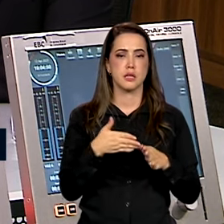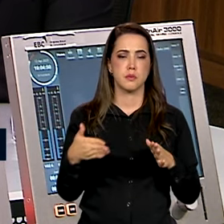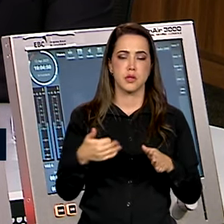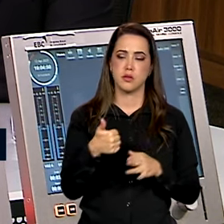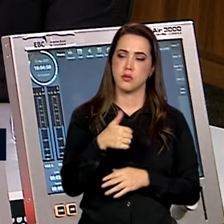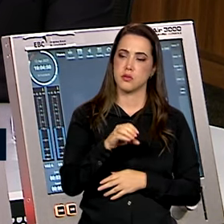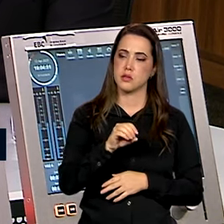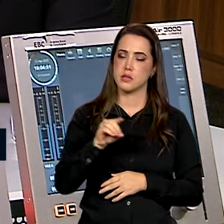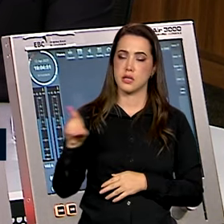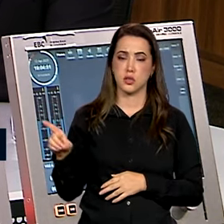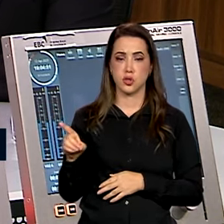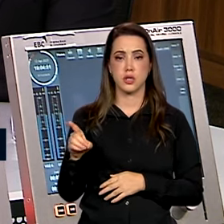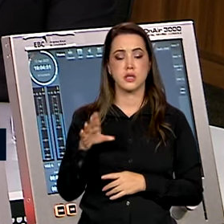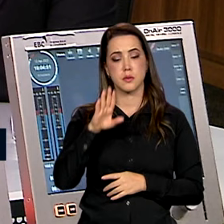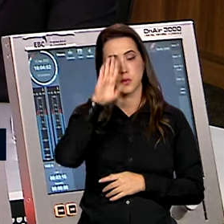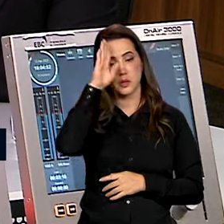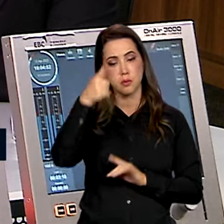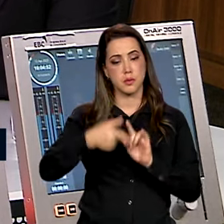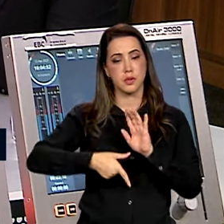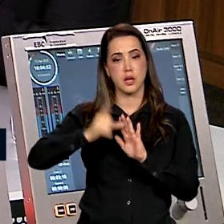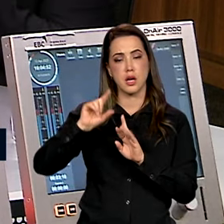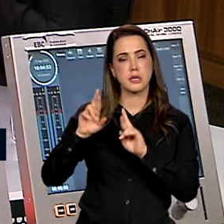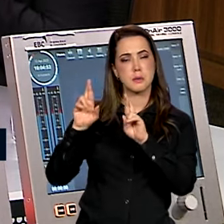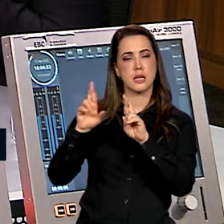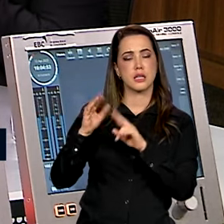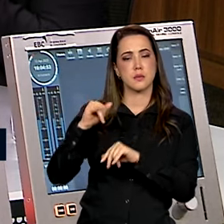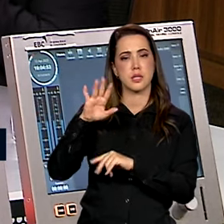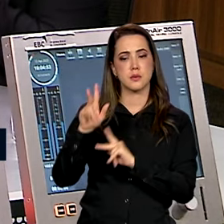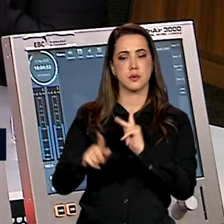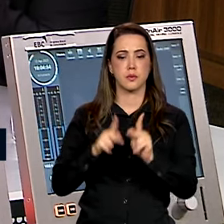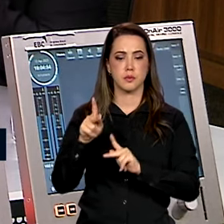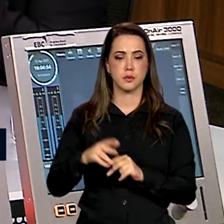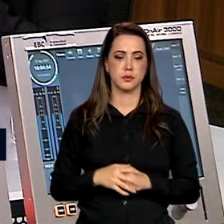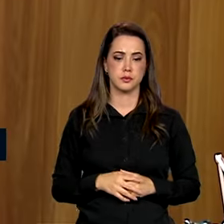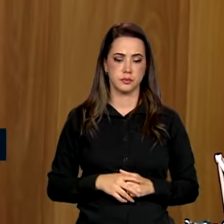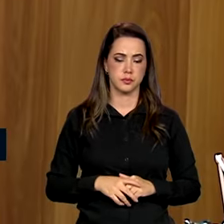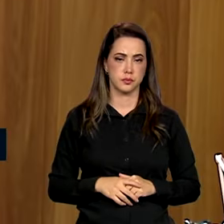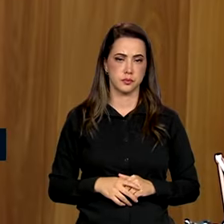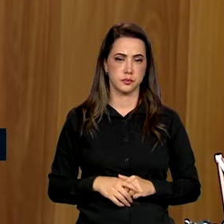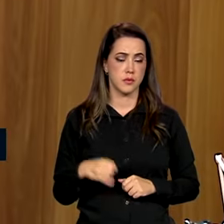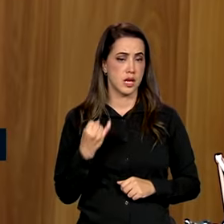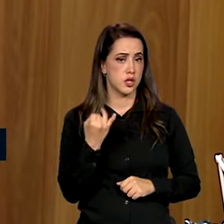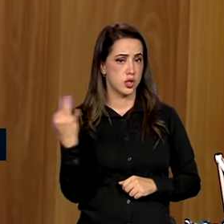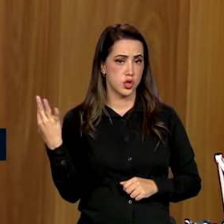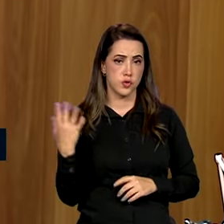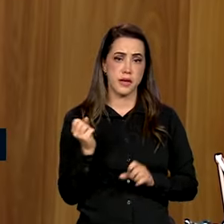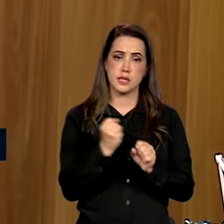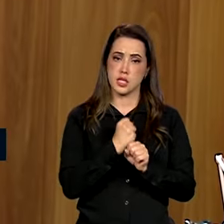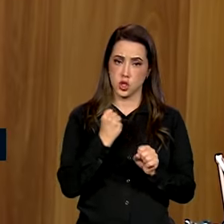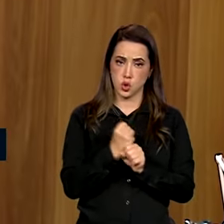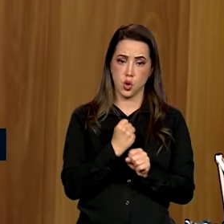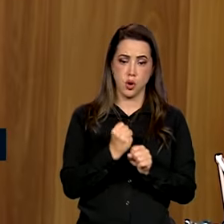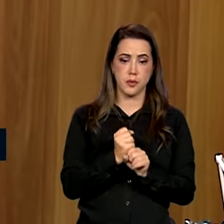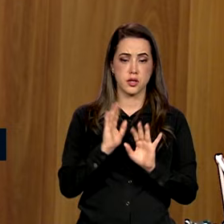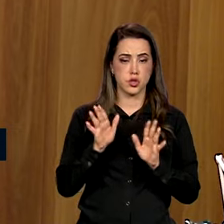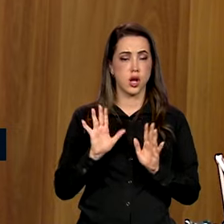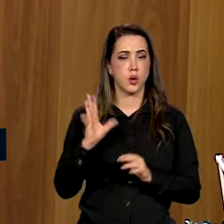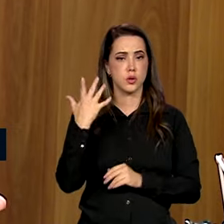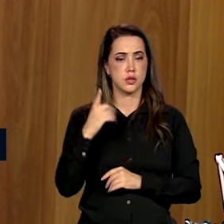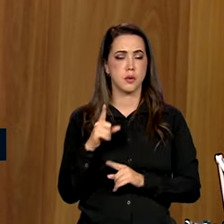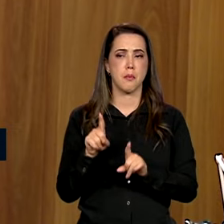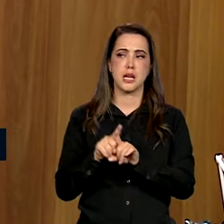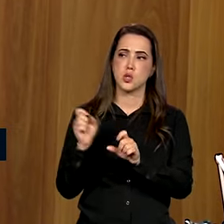e principalmente as que eram mais esperadas assim pela população olha muitas entregas foram feitas mas sobre